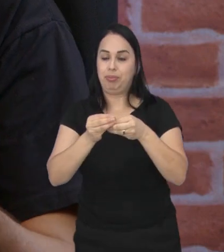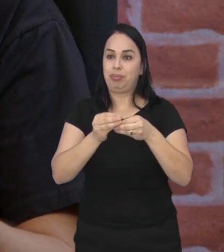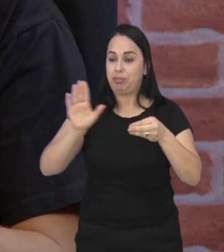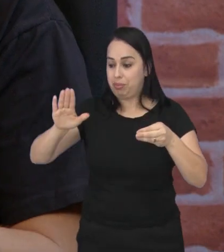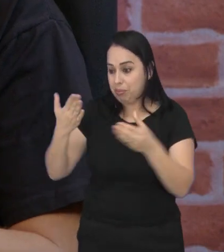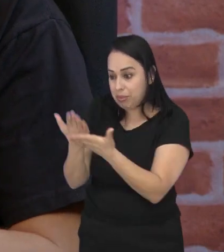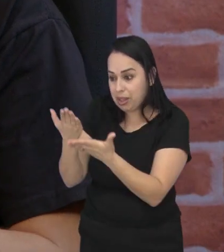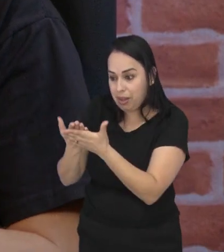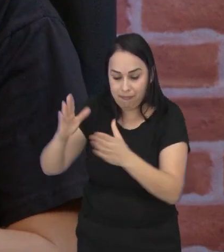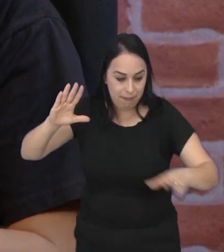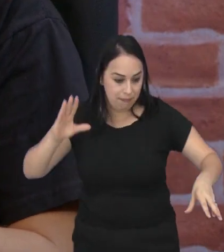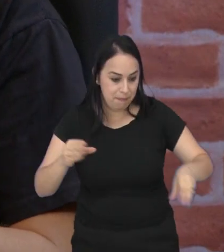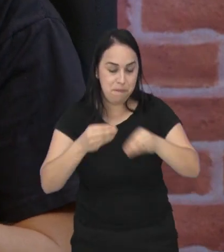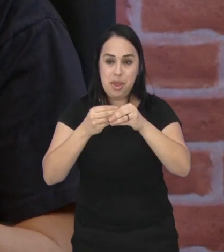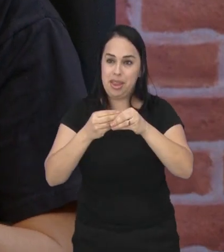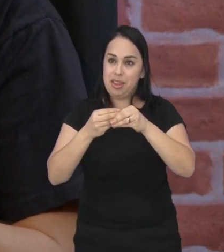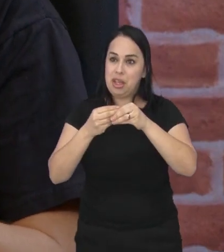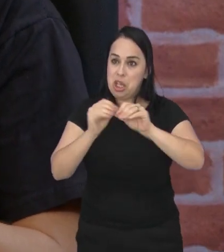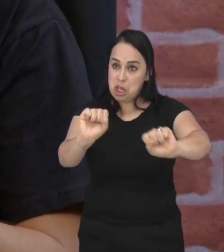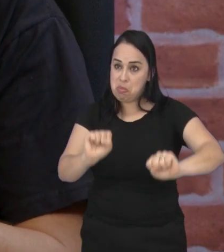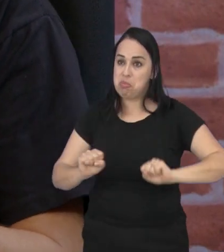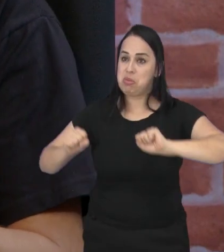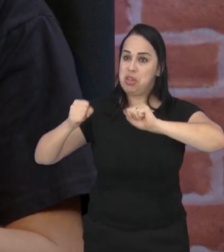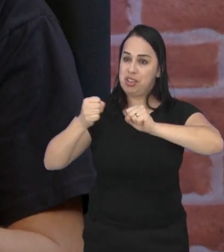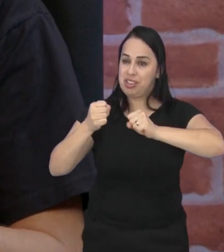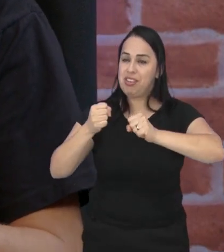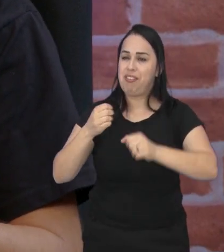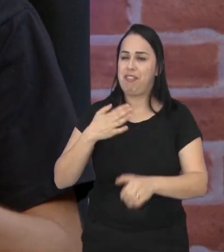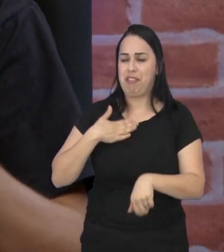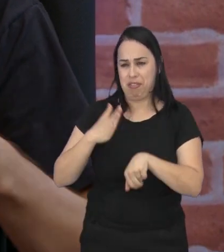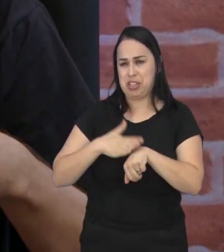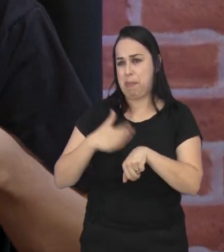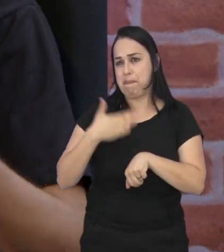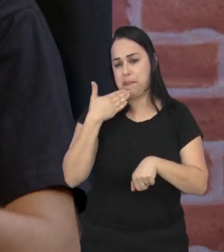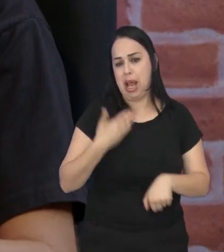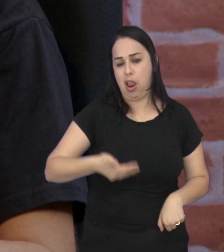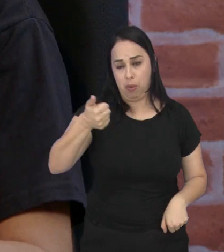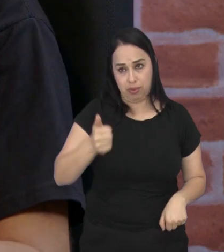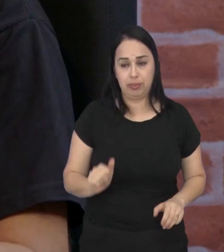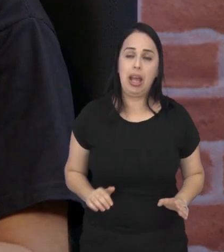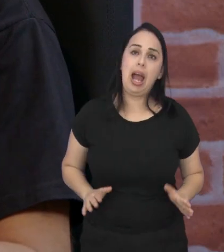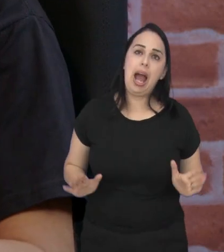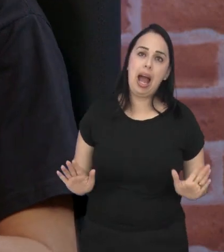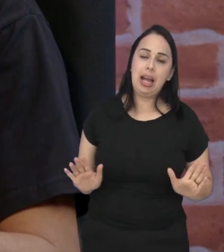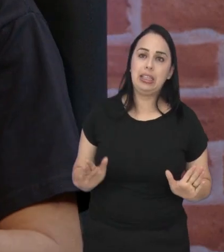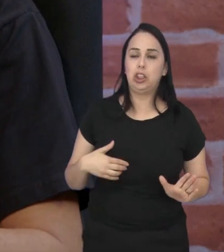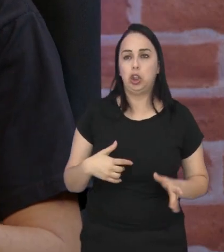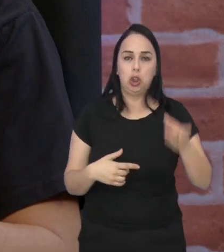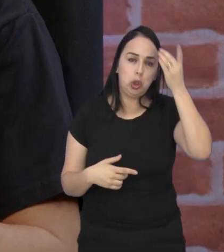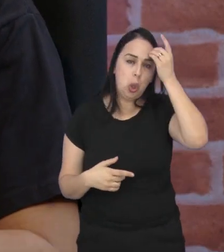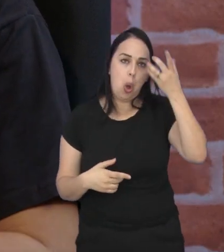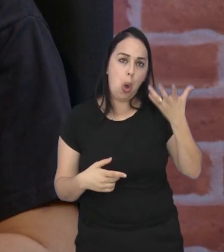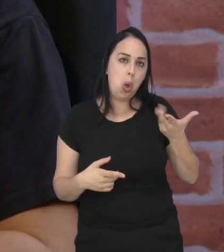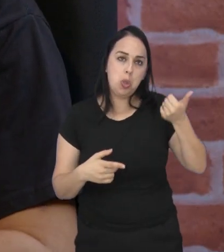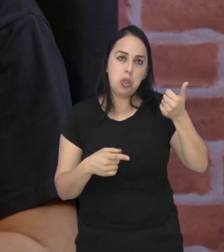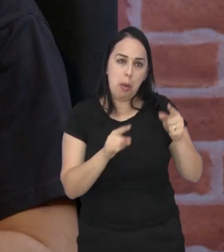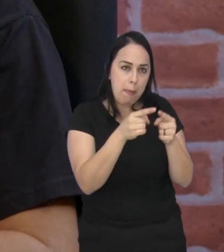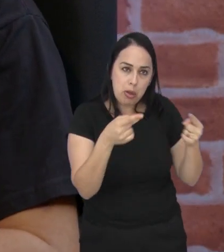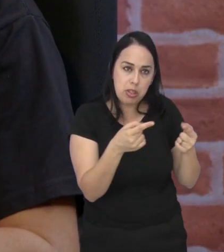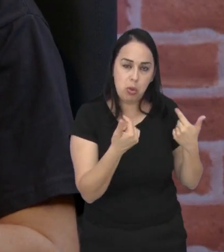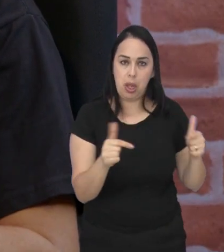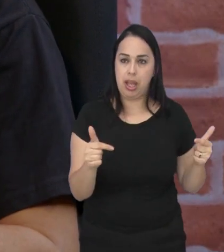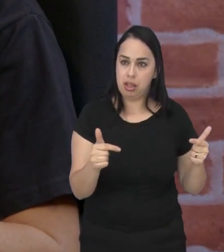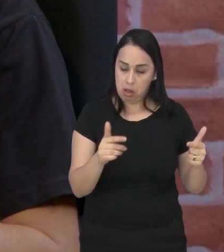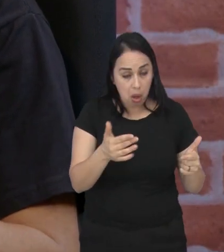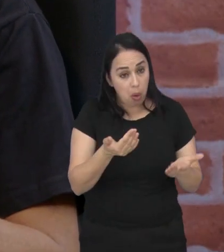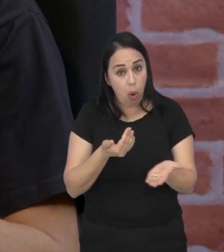com certeza, o dom é algo que motiva você a fazer melhor todo dia, que te inspira a fazer melhor. Né? Pô, eu não tenho dom nenhum